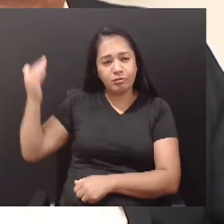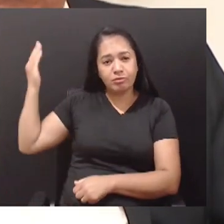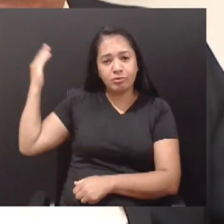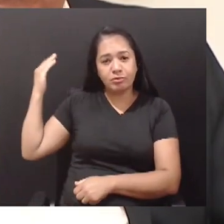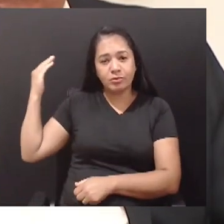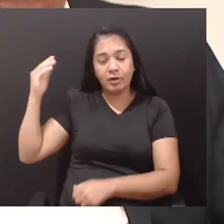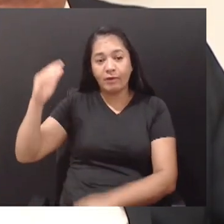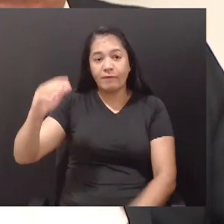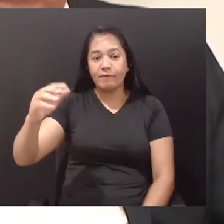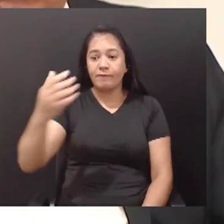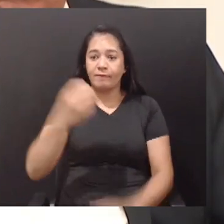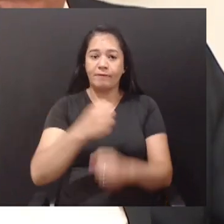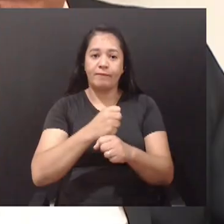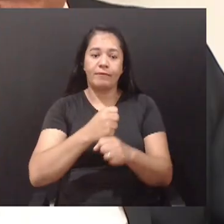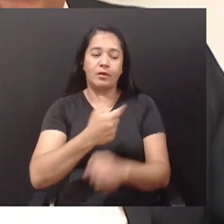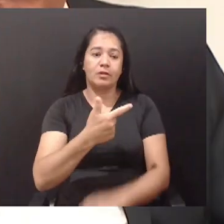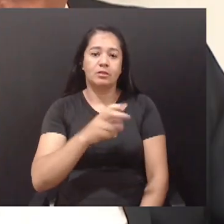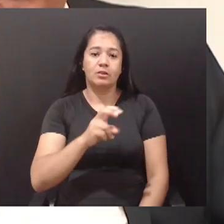25 anos.